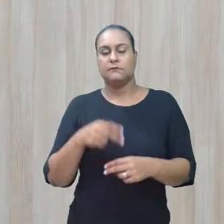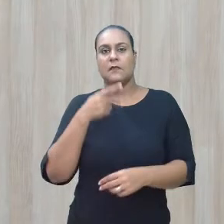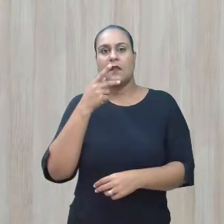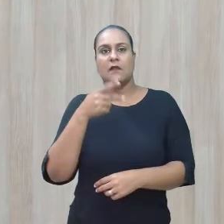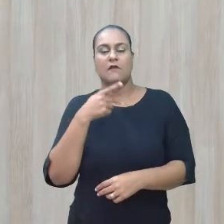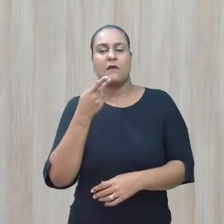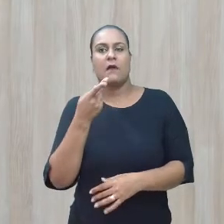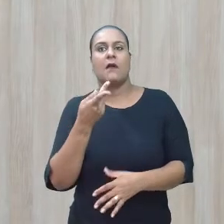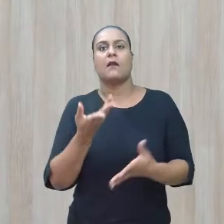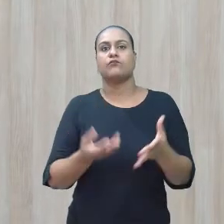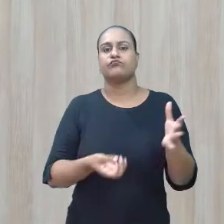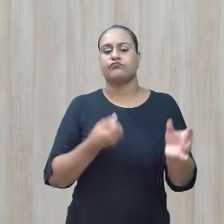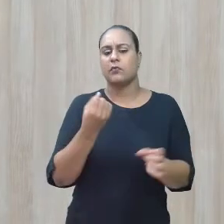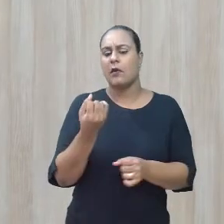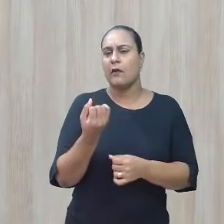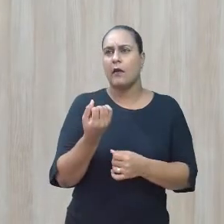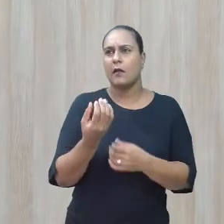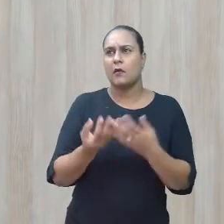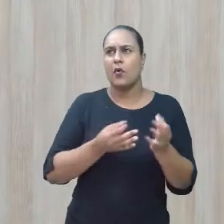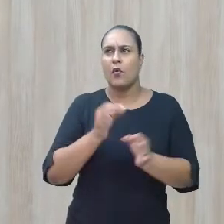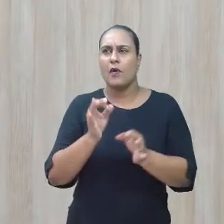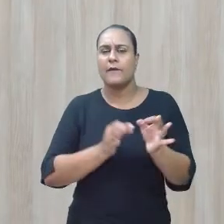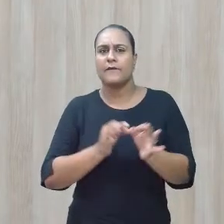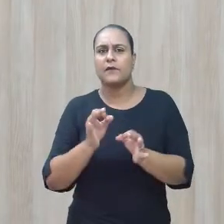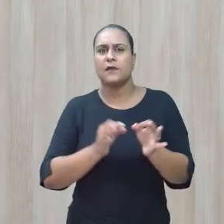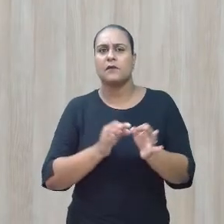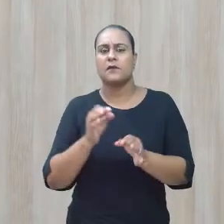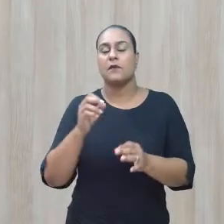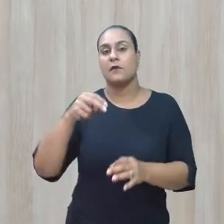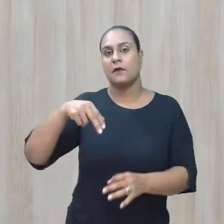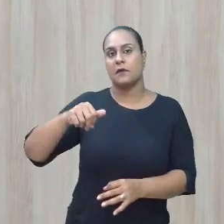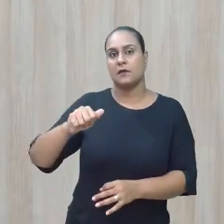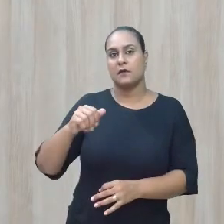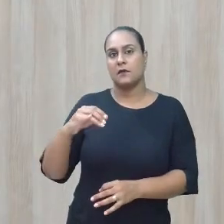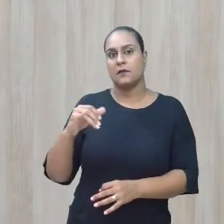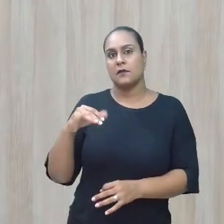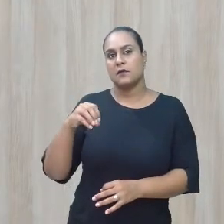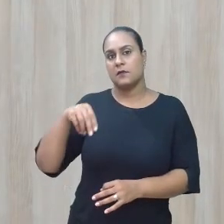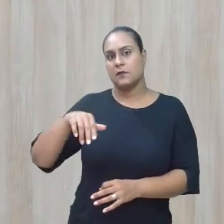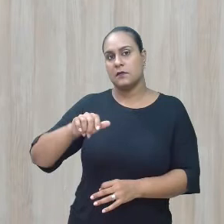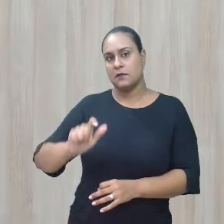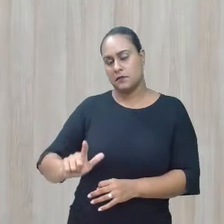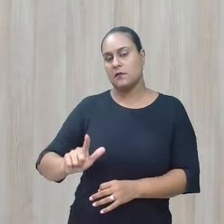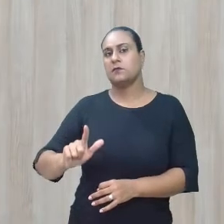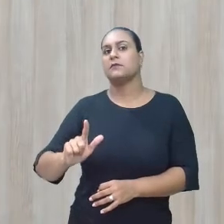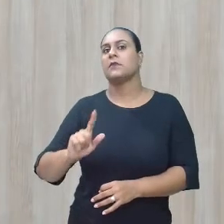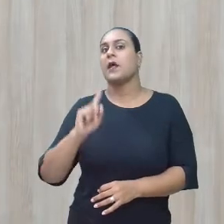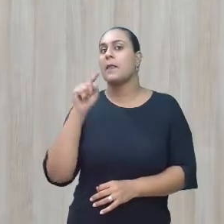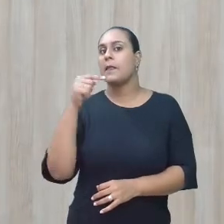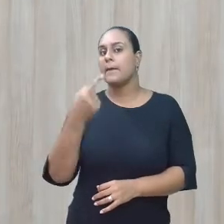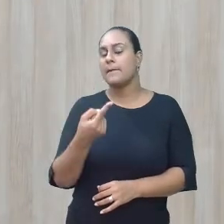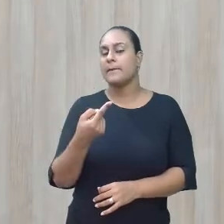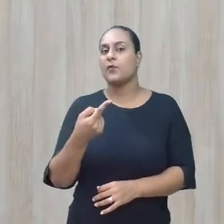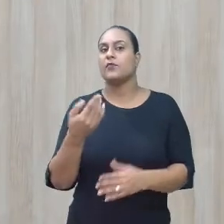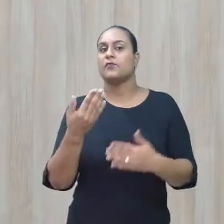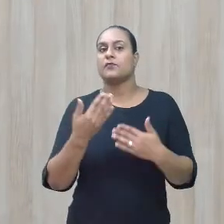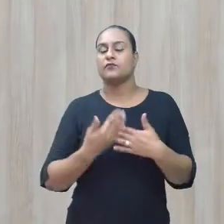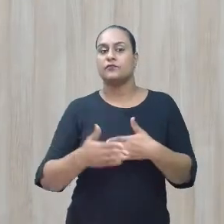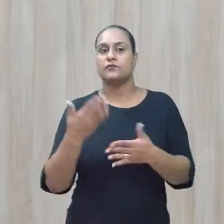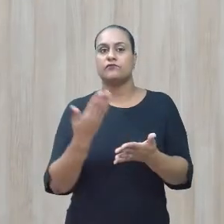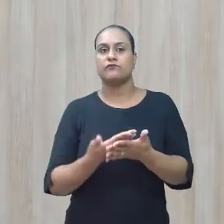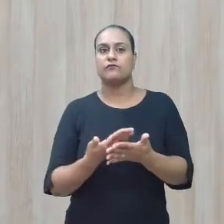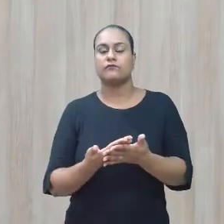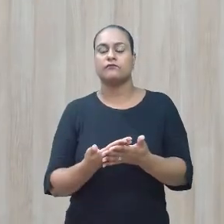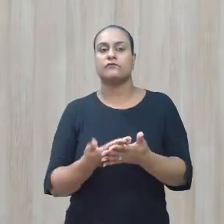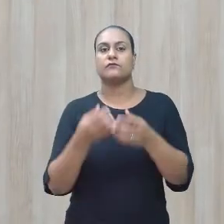construção nacional, que a gente vai voltar a falar, né, nas aulas seguintes, tá certo? Então, ó, falar dos objetivos,